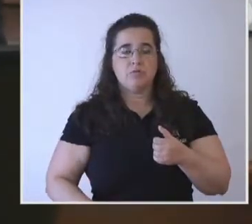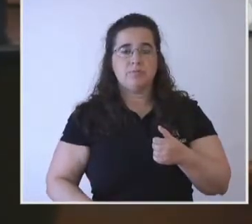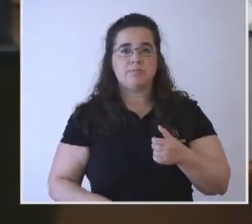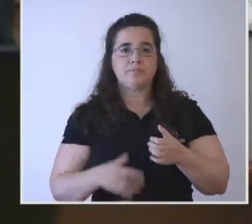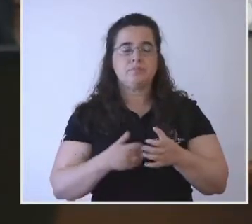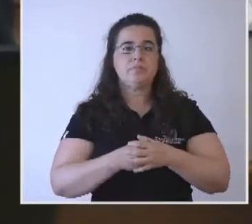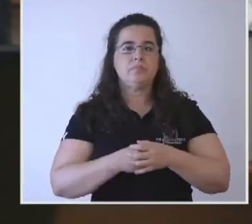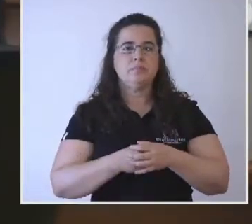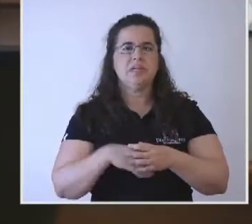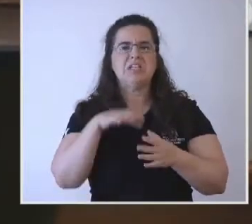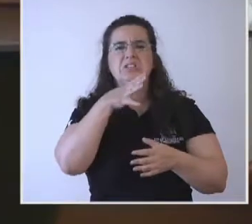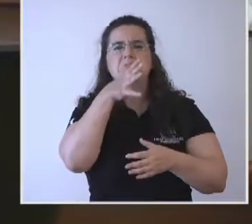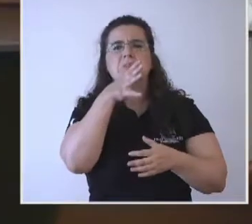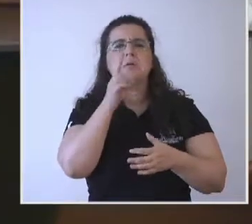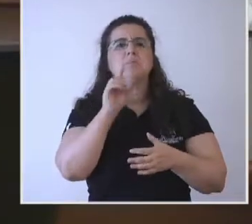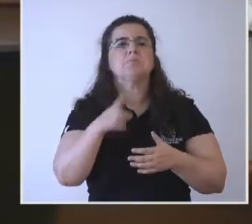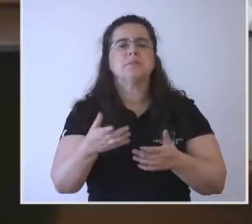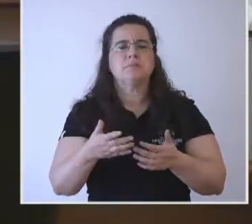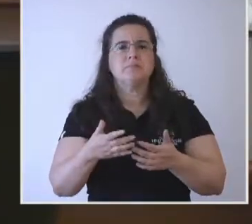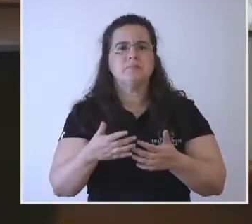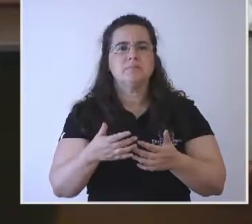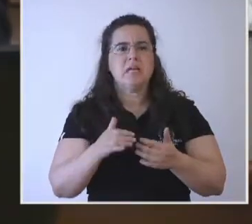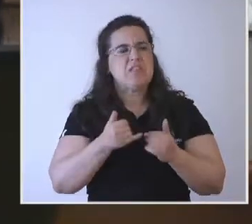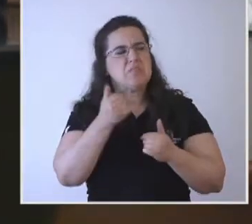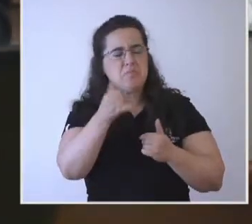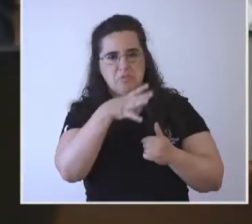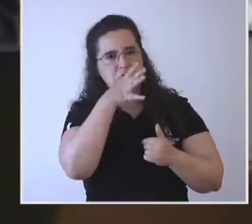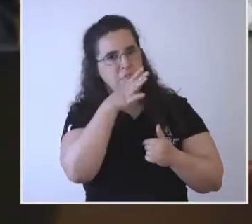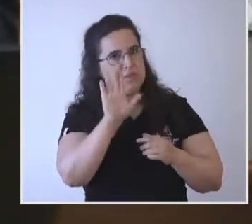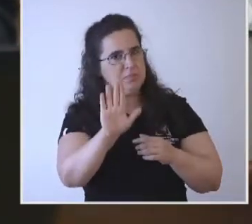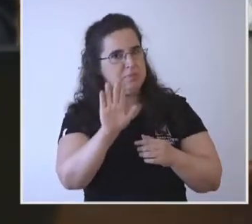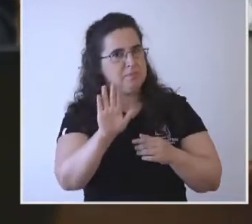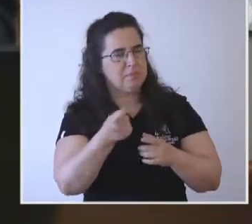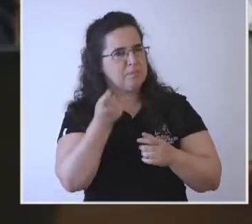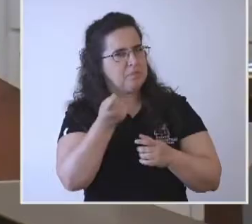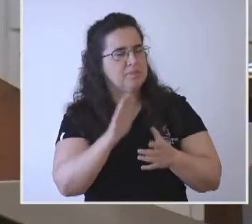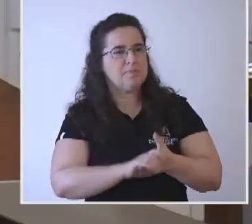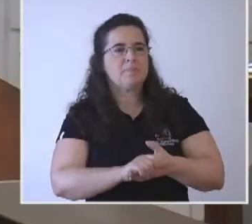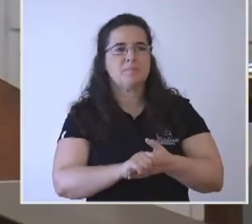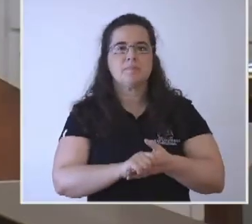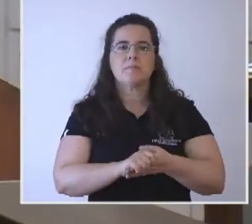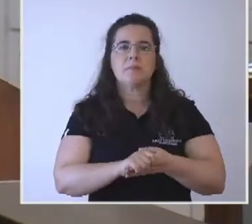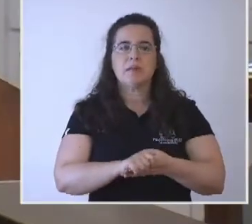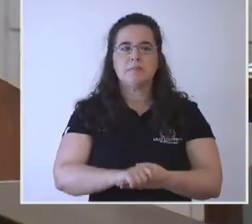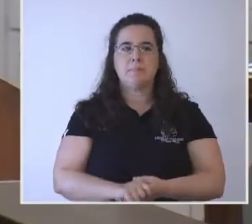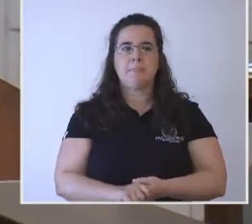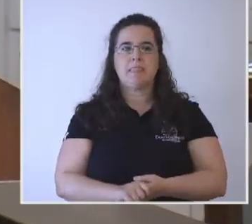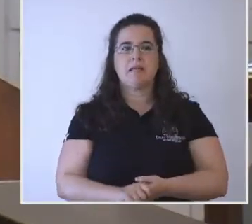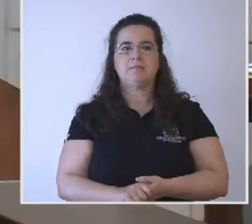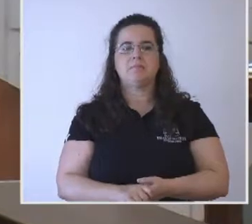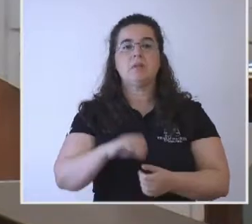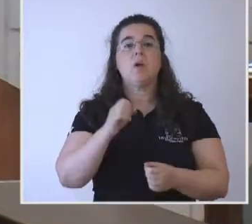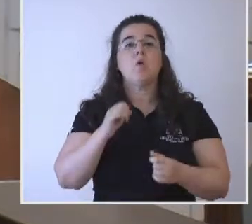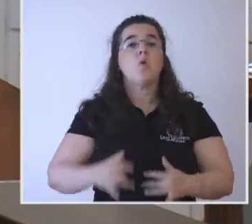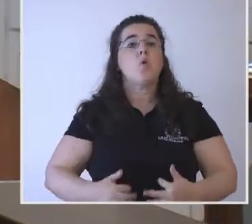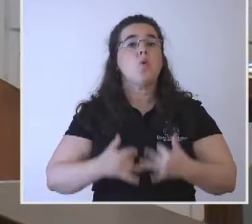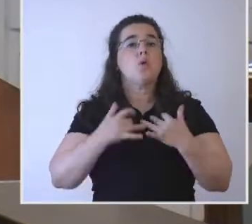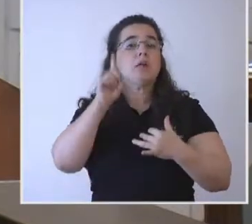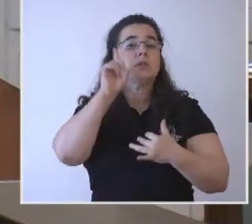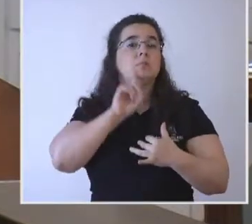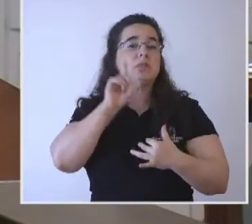E isto tem uma explicação daqui à frente, aqui um bocadinho mais à frente, já vos digo. A principal causa de câncer entre as